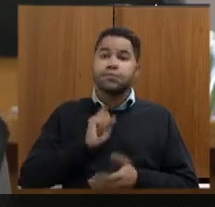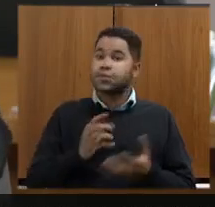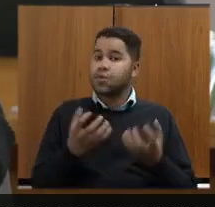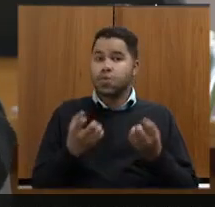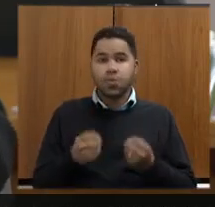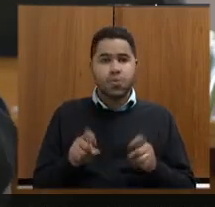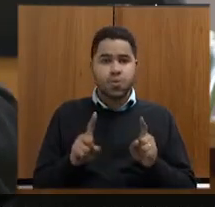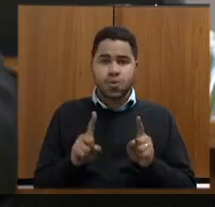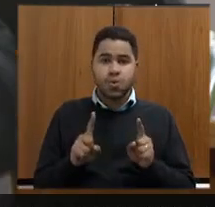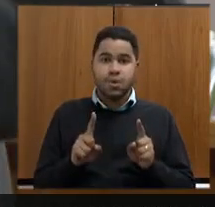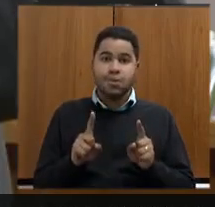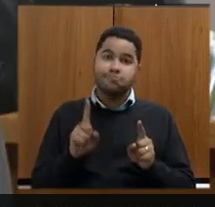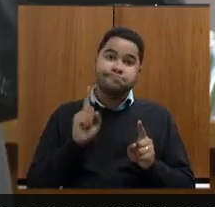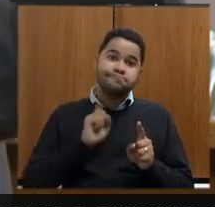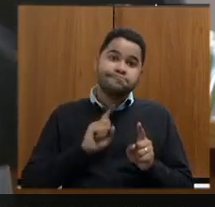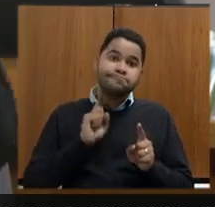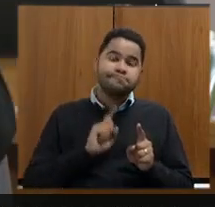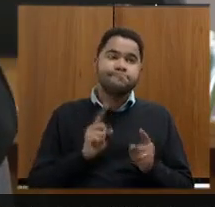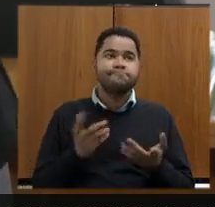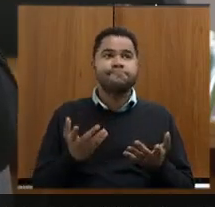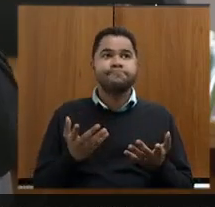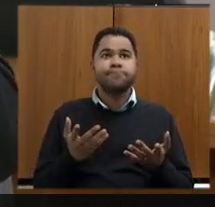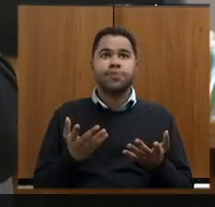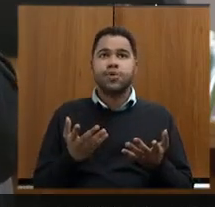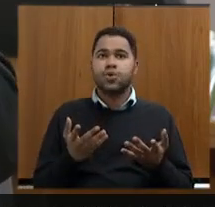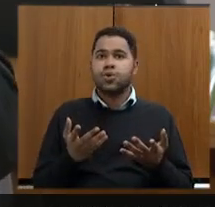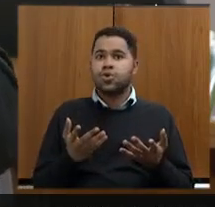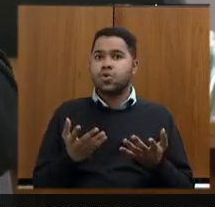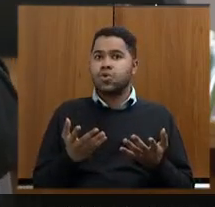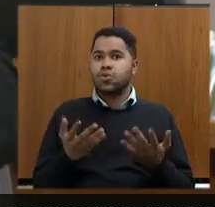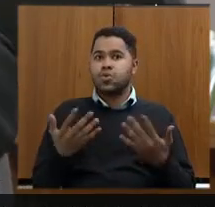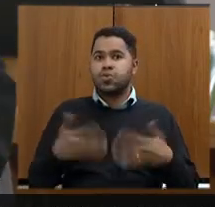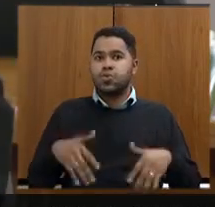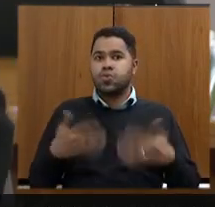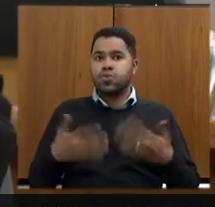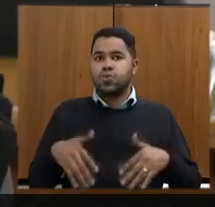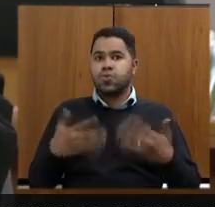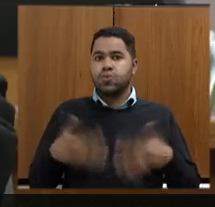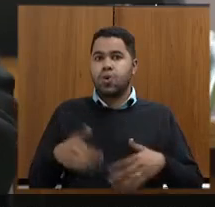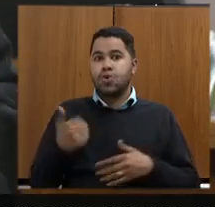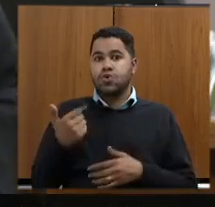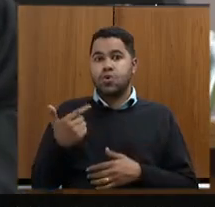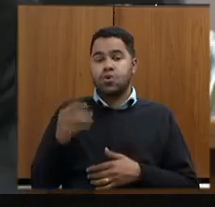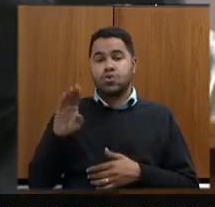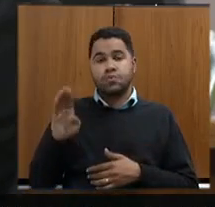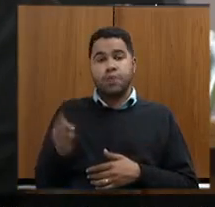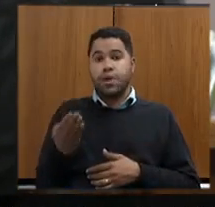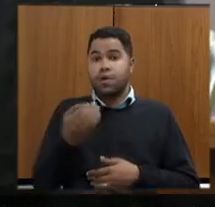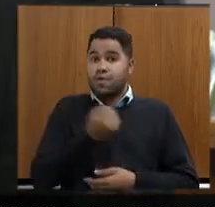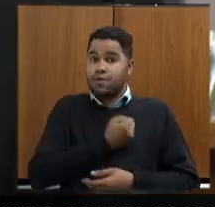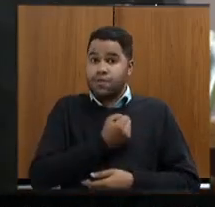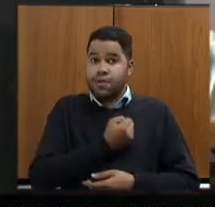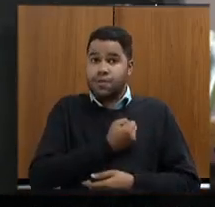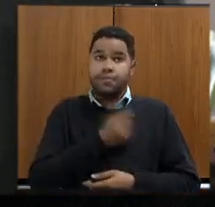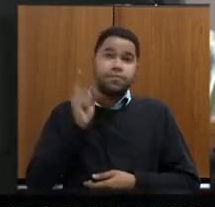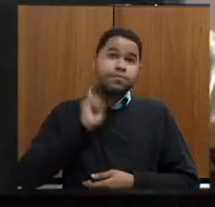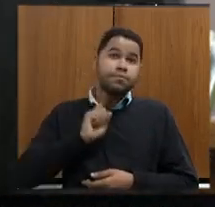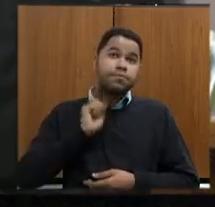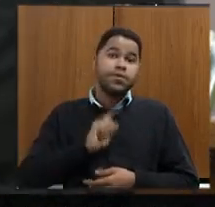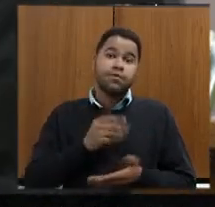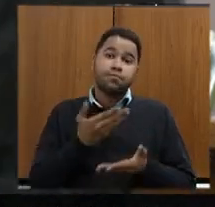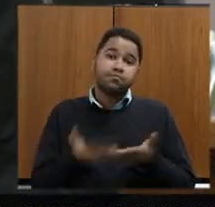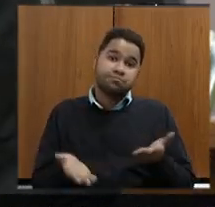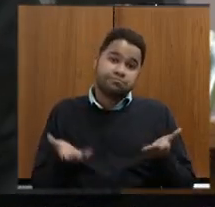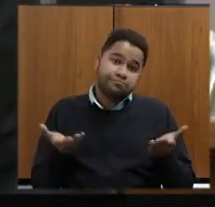aderisse Minas teria em um buraco de 12 bilhões que é o valor que Minas vai